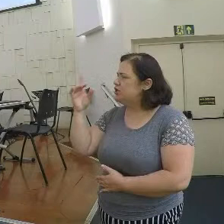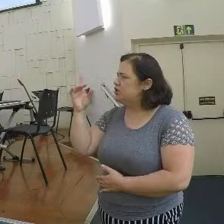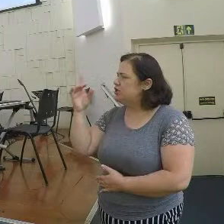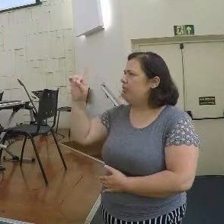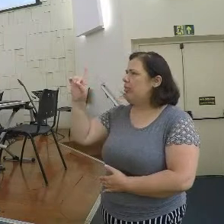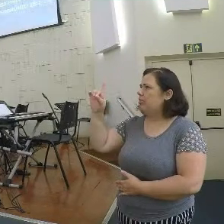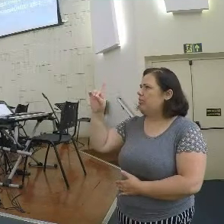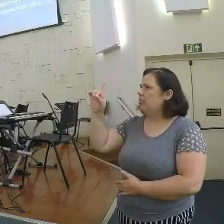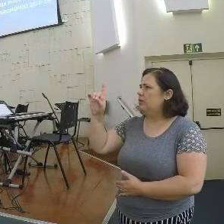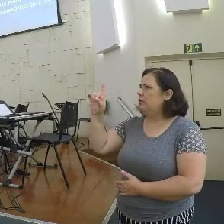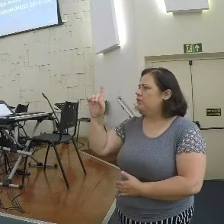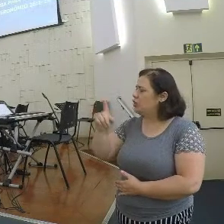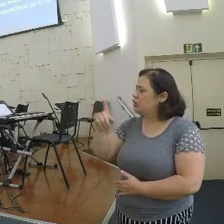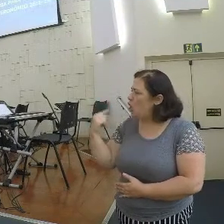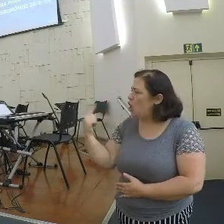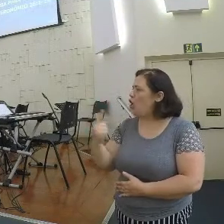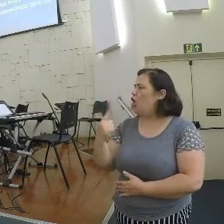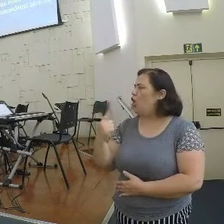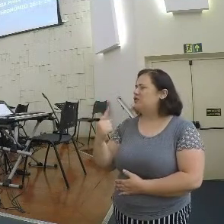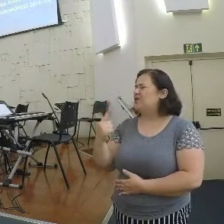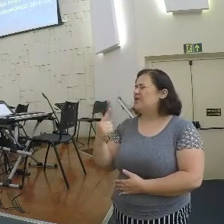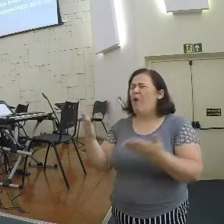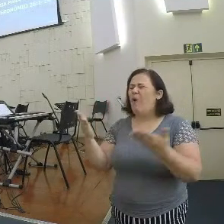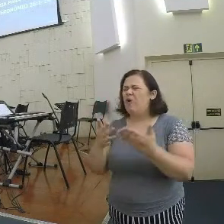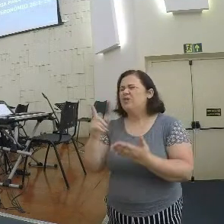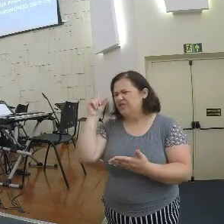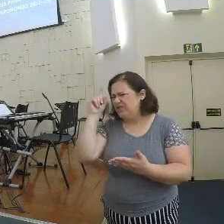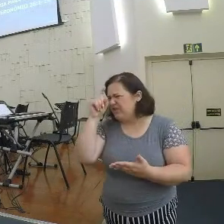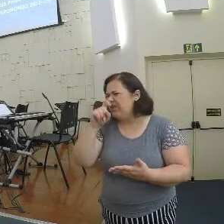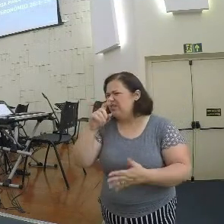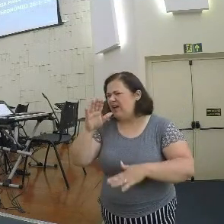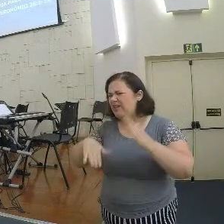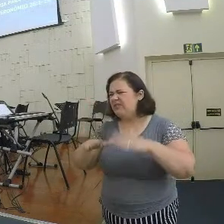nesse campo, que em nossos dias é tão delicado, essa igreja seja absolutamente